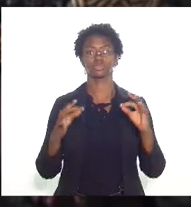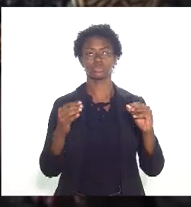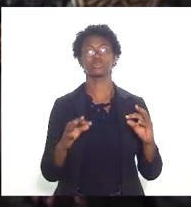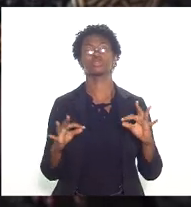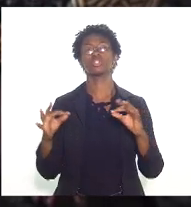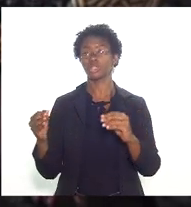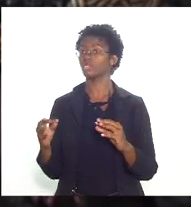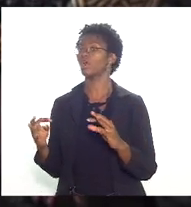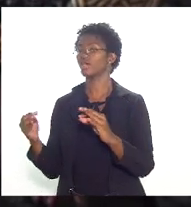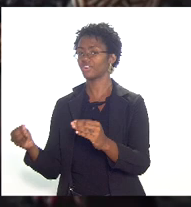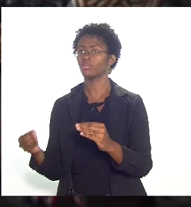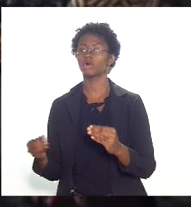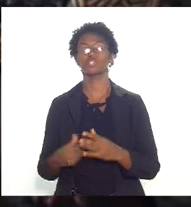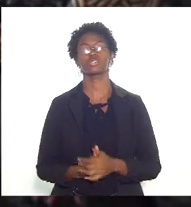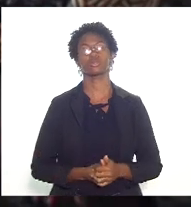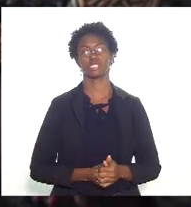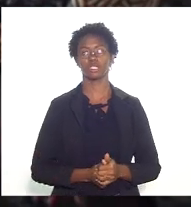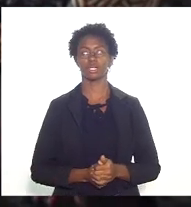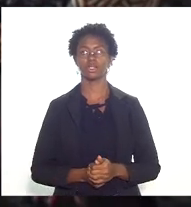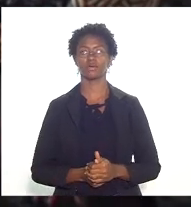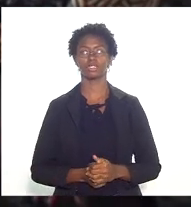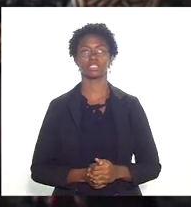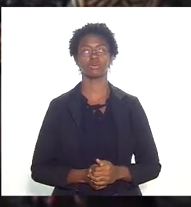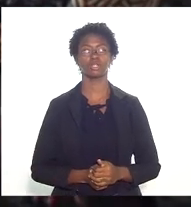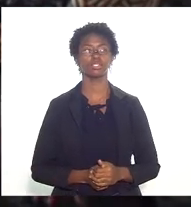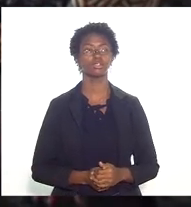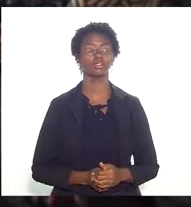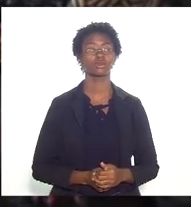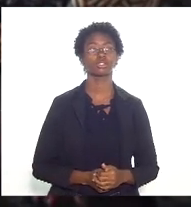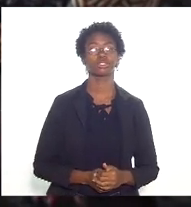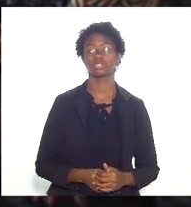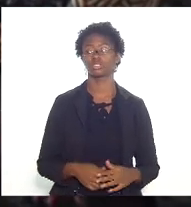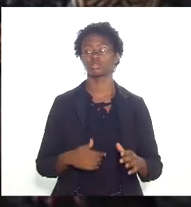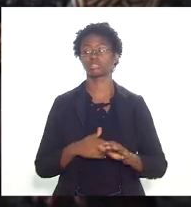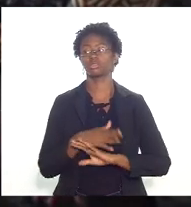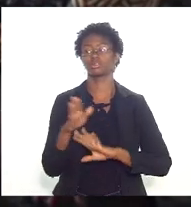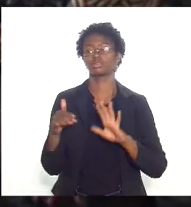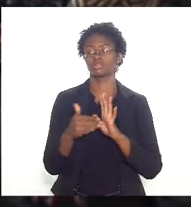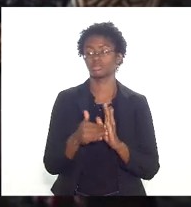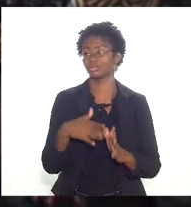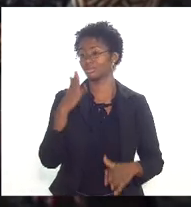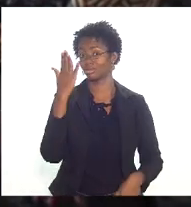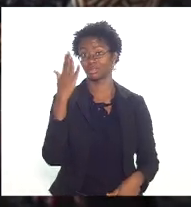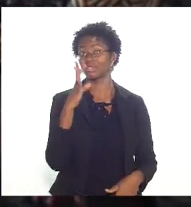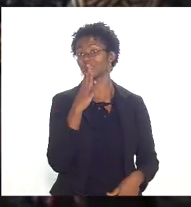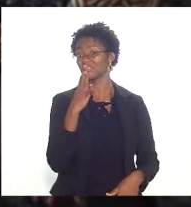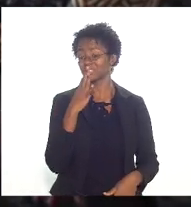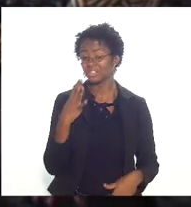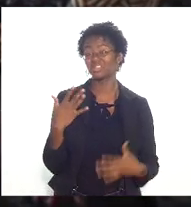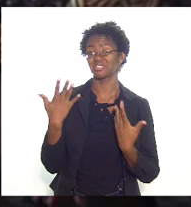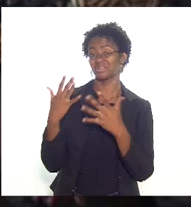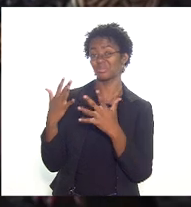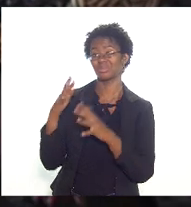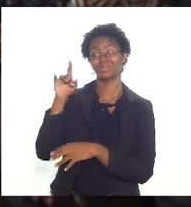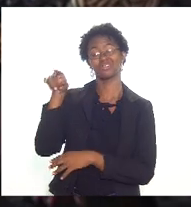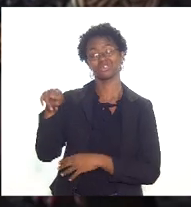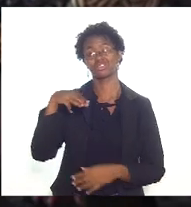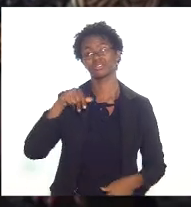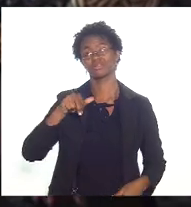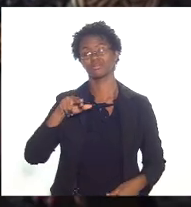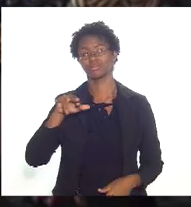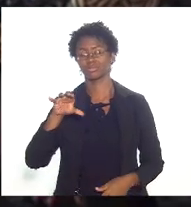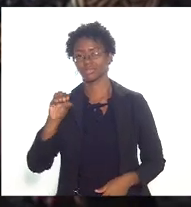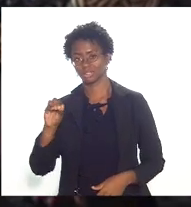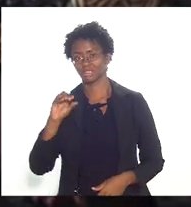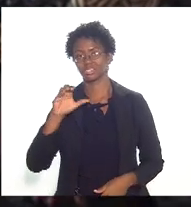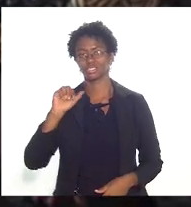pelo menos quatro admiram o trabalho do deputado mais canela e quando ele parabenizou